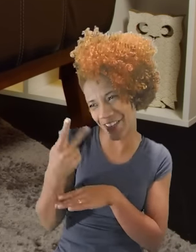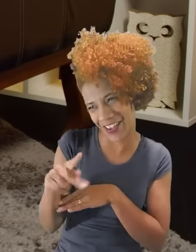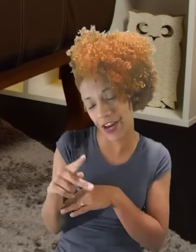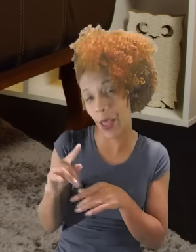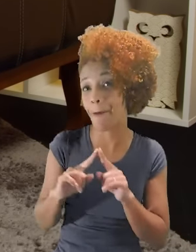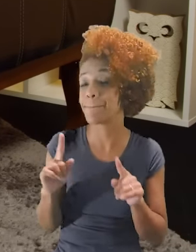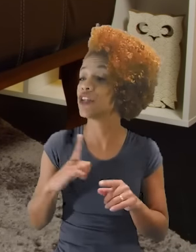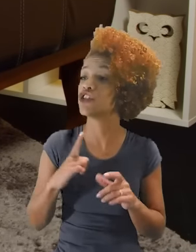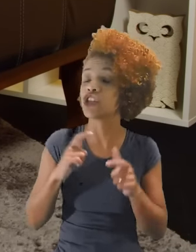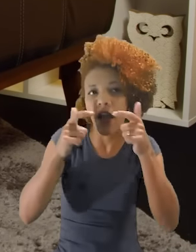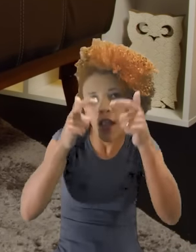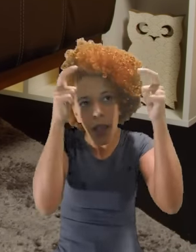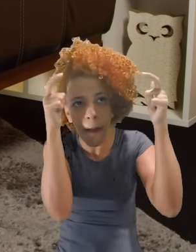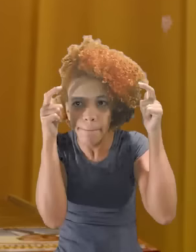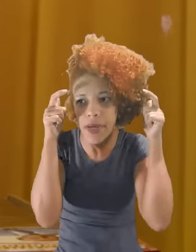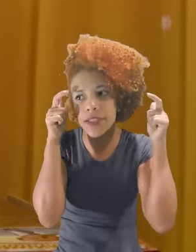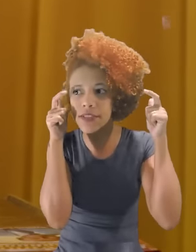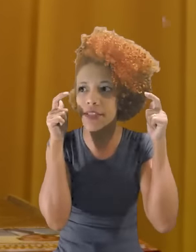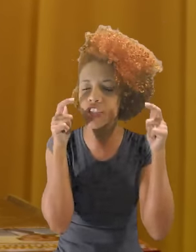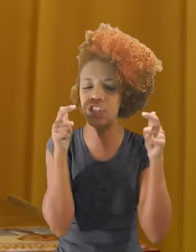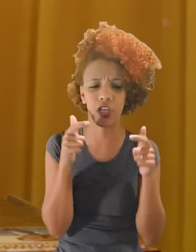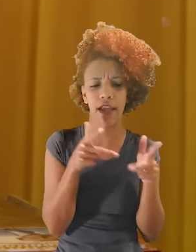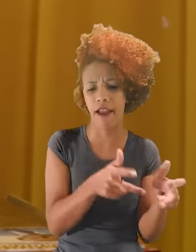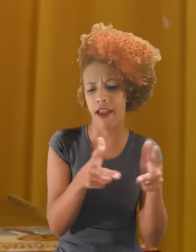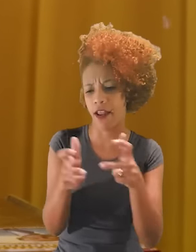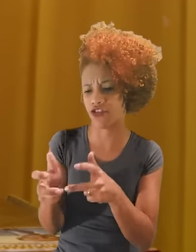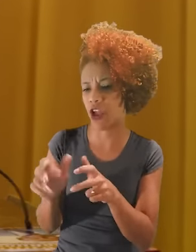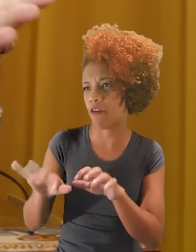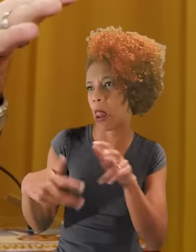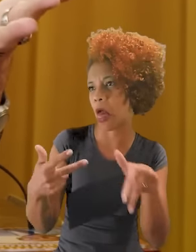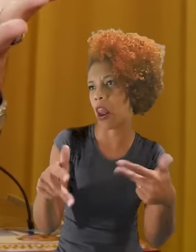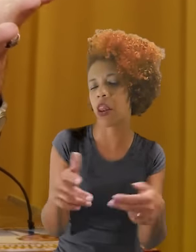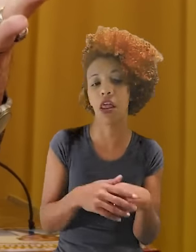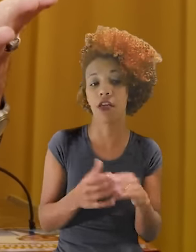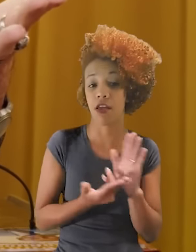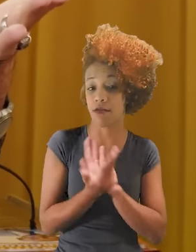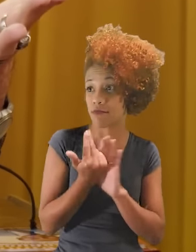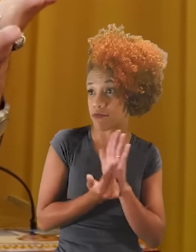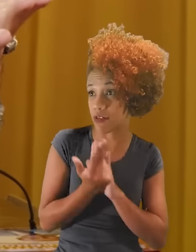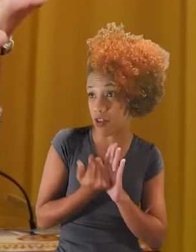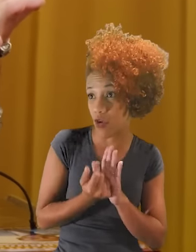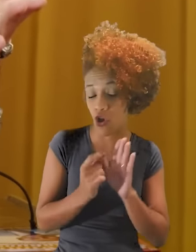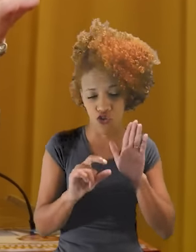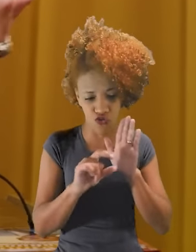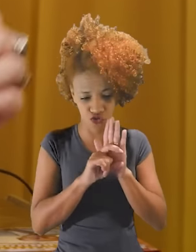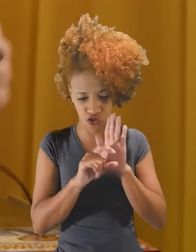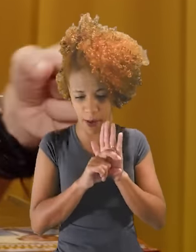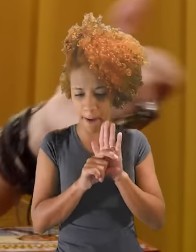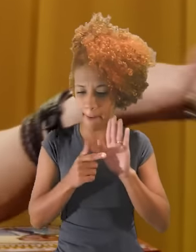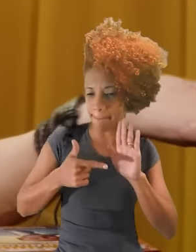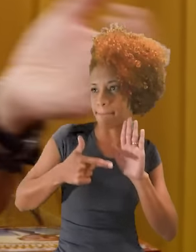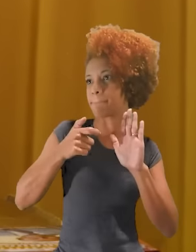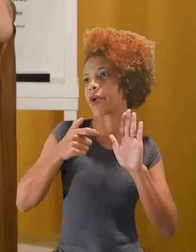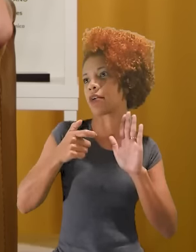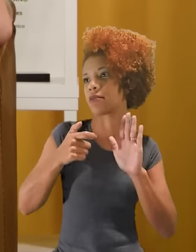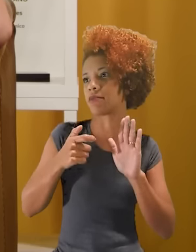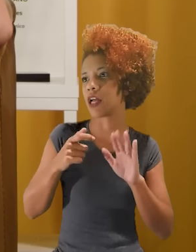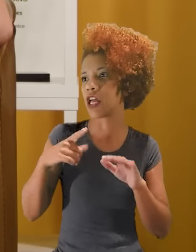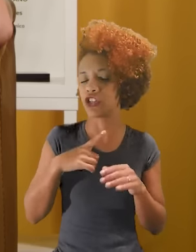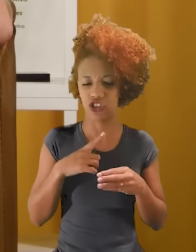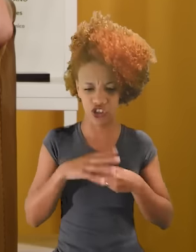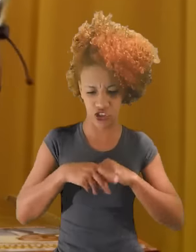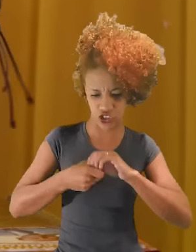Belém, cara, tinha capacete, que ele catava capacete, ele achava capacete largado, e ele fazia desenho de buraco de bala. E aí eles